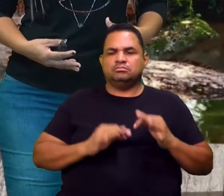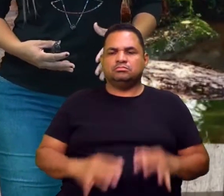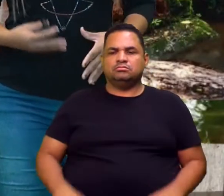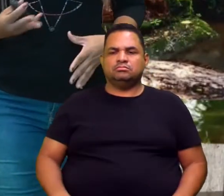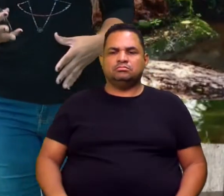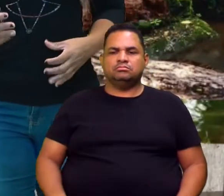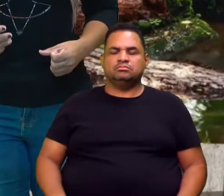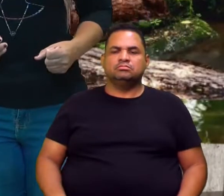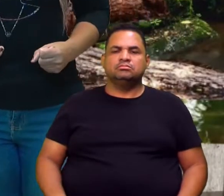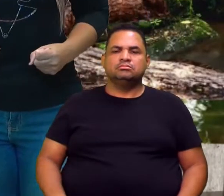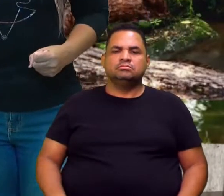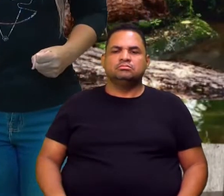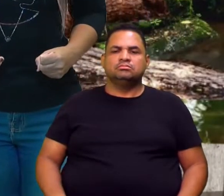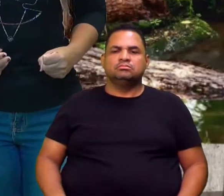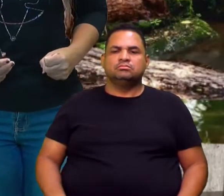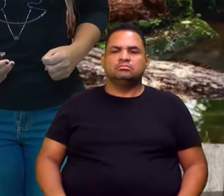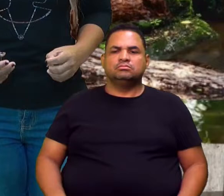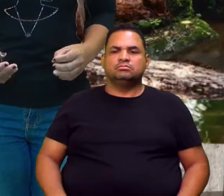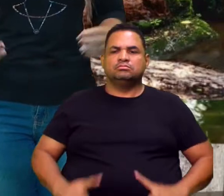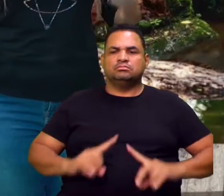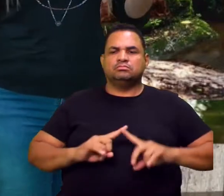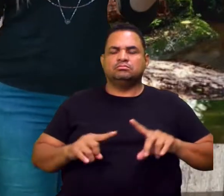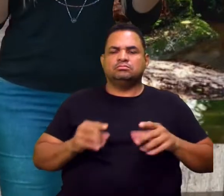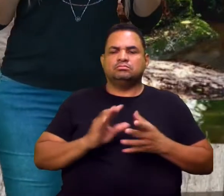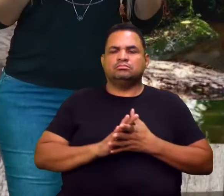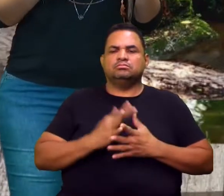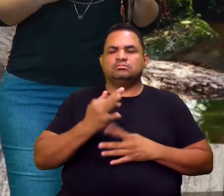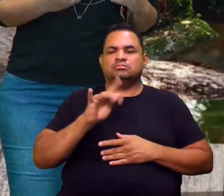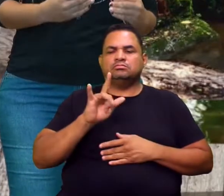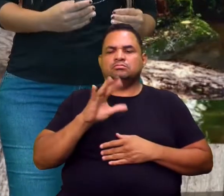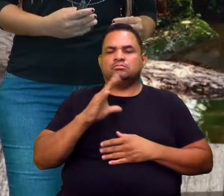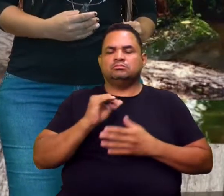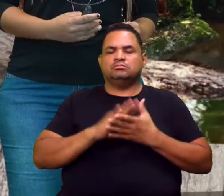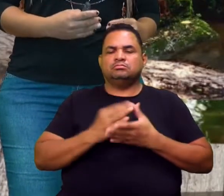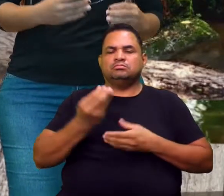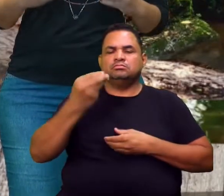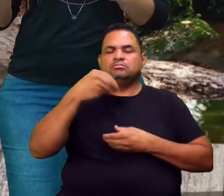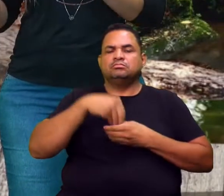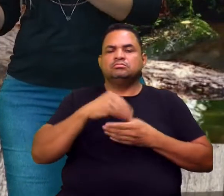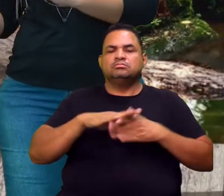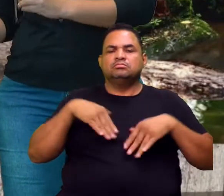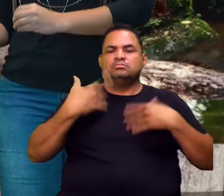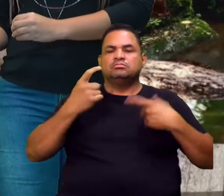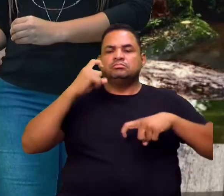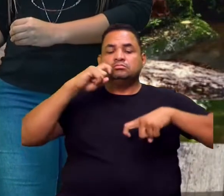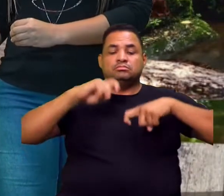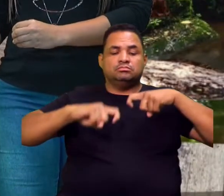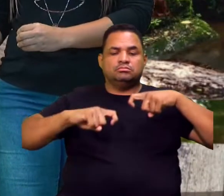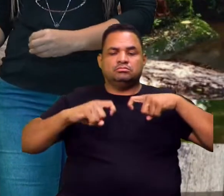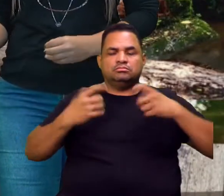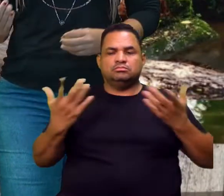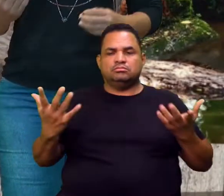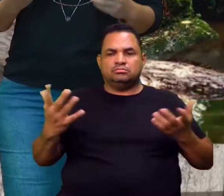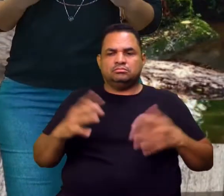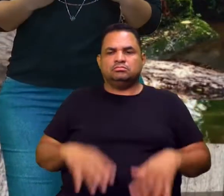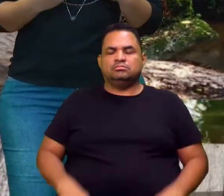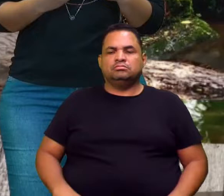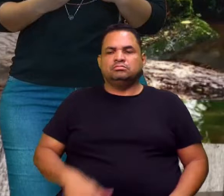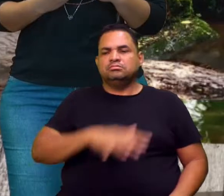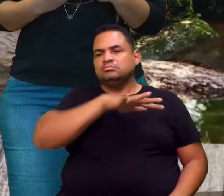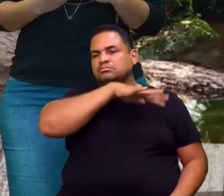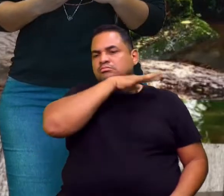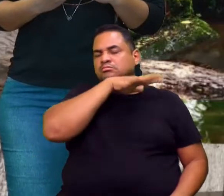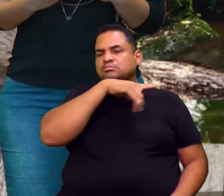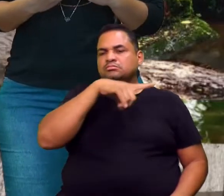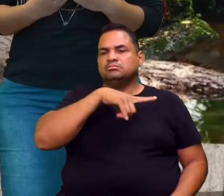tá? Mas a gente está falando de fecundação interna. Então, no momento da relação sexual ou da cópula dos animais, você vai